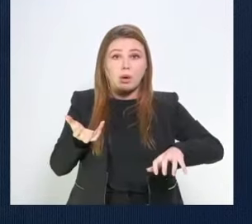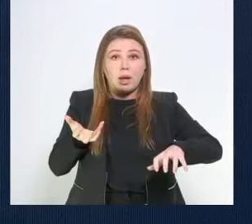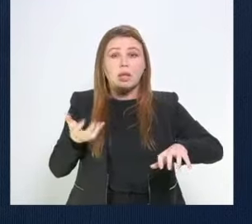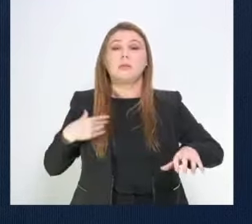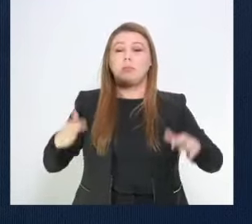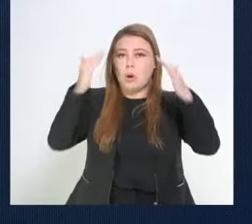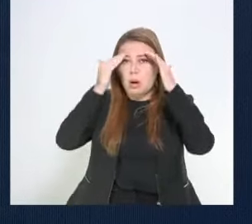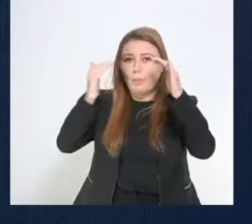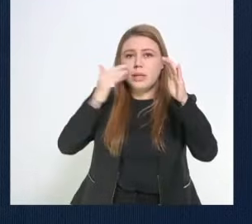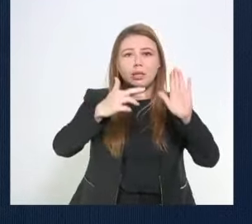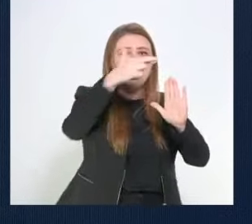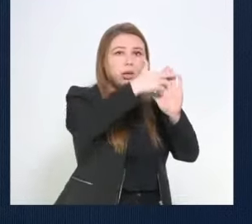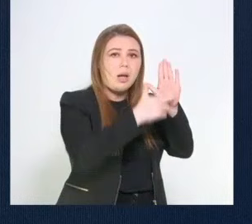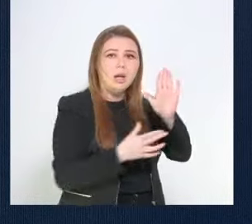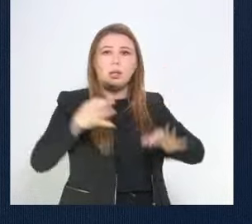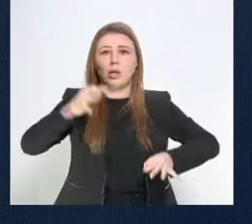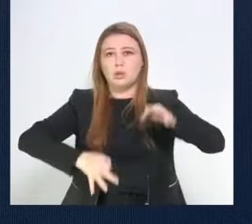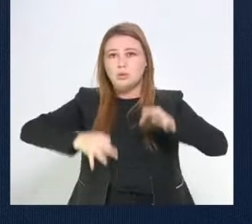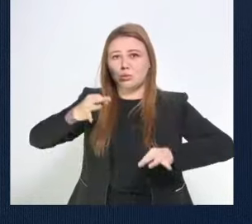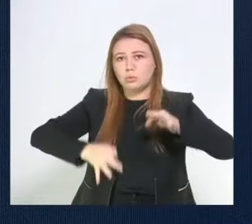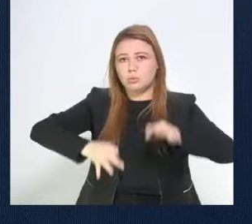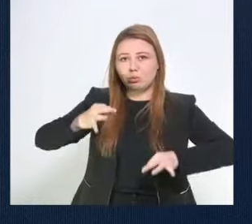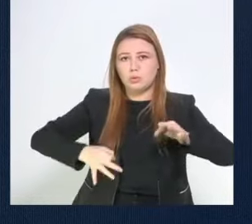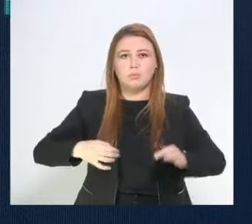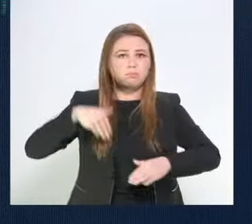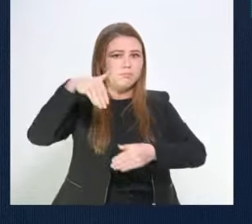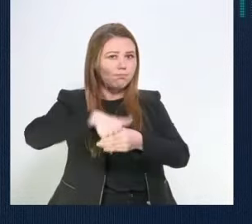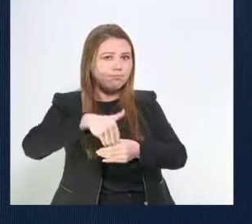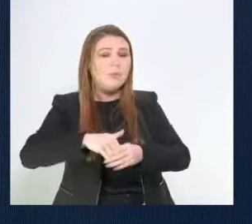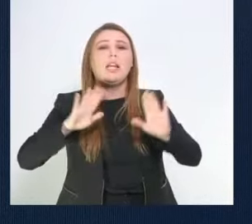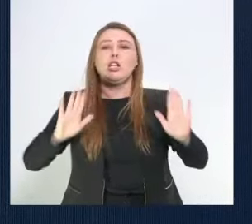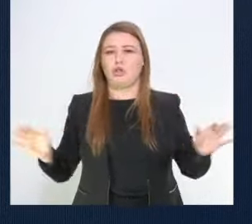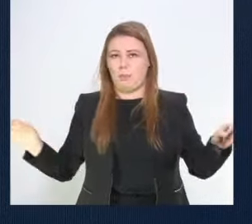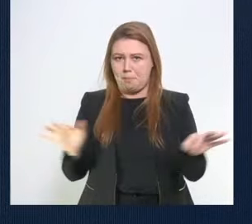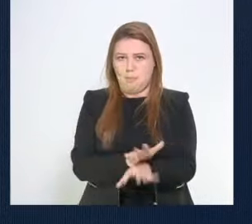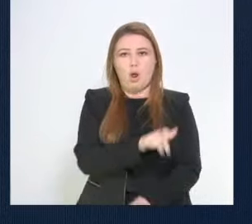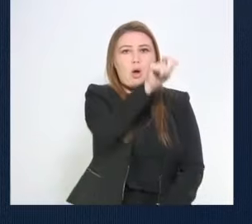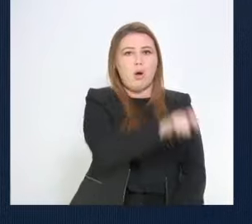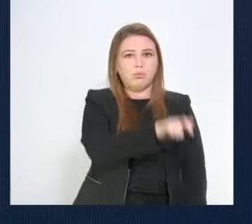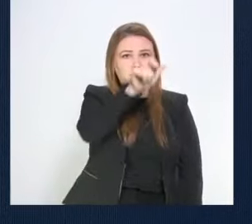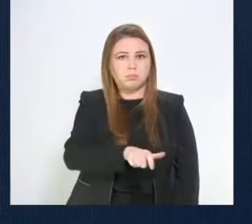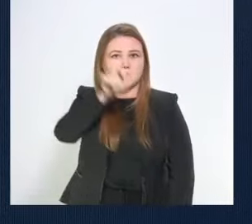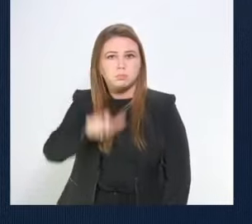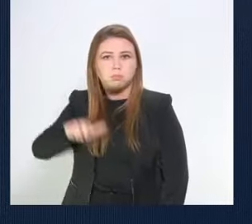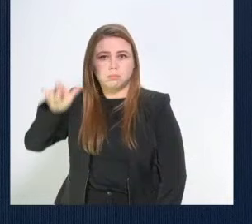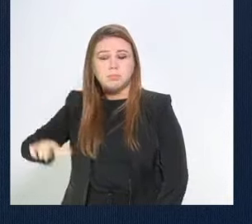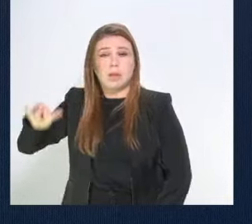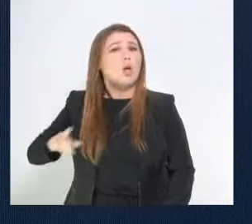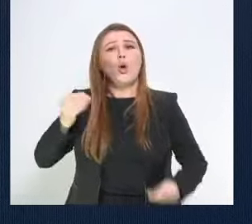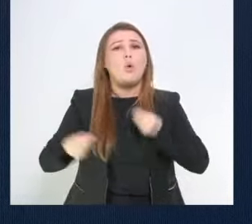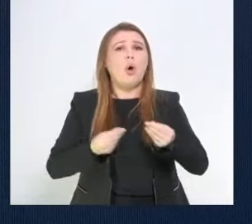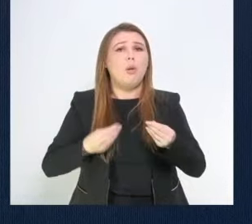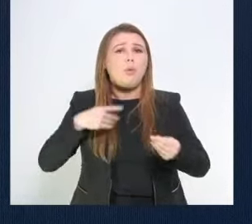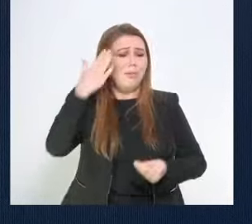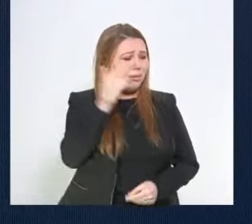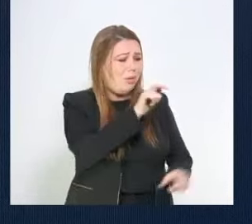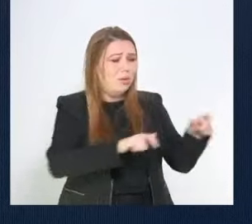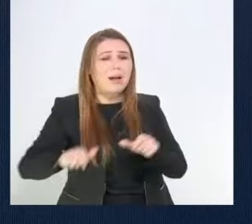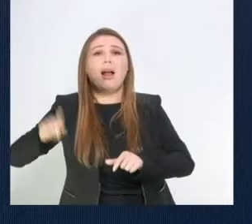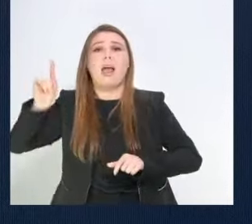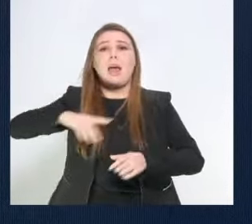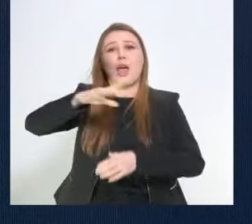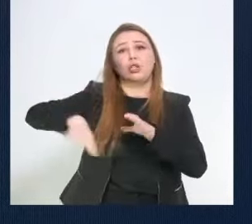as regras da Justiça Eleitoral. Eles já estão posicionados aqui no nosso estúdio em ordem que foi definida em sorteio